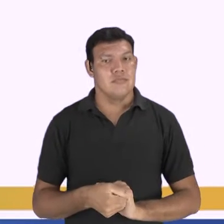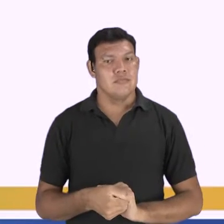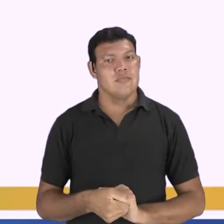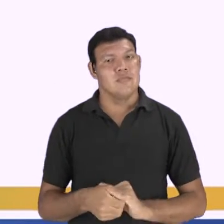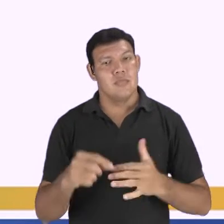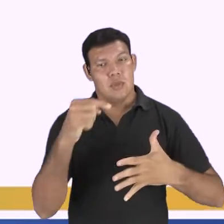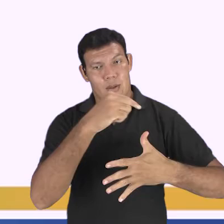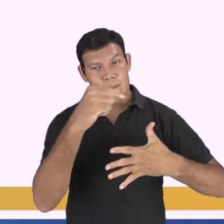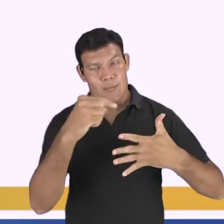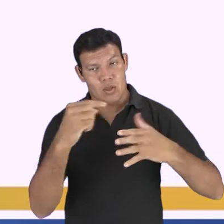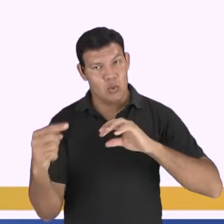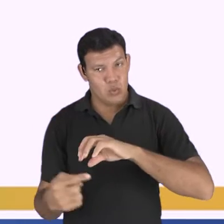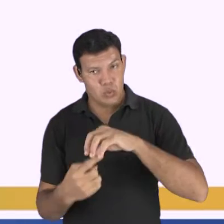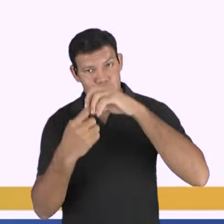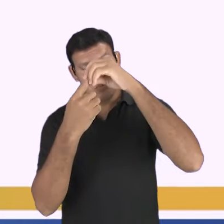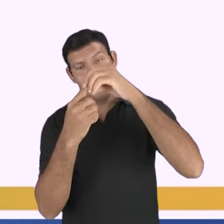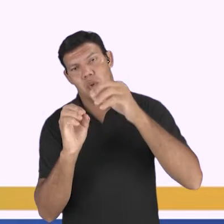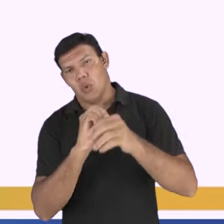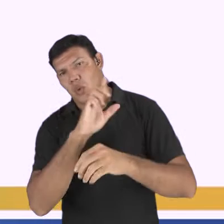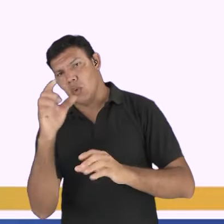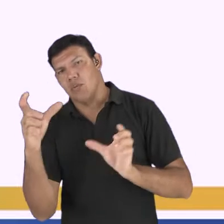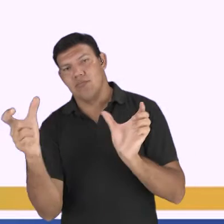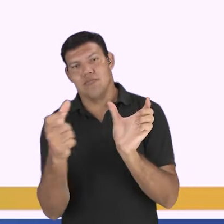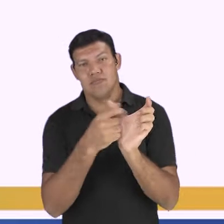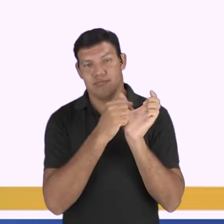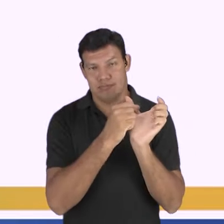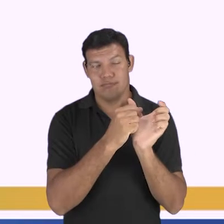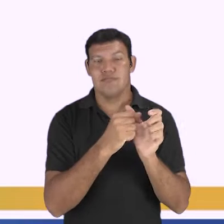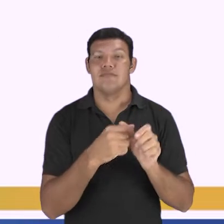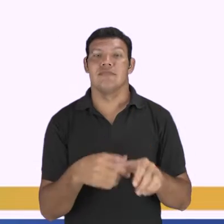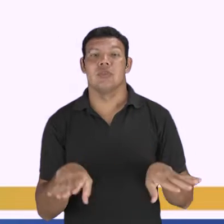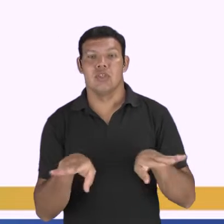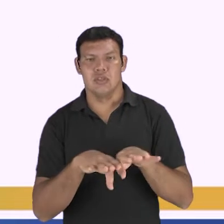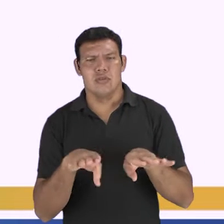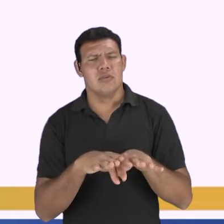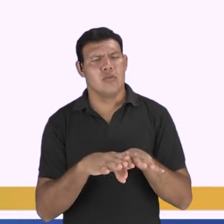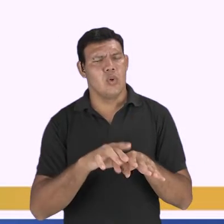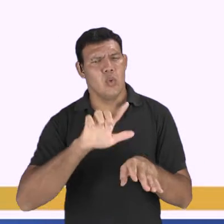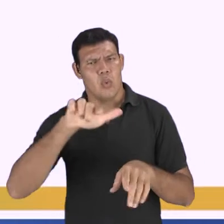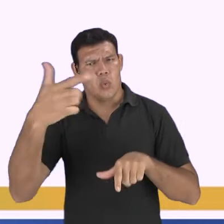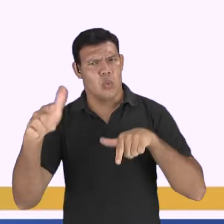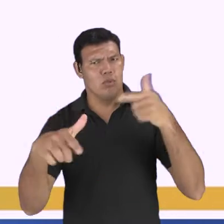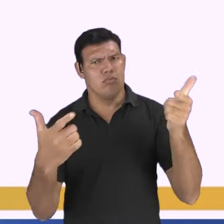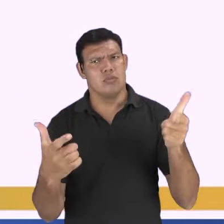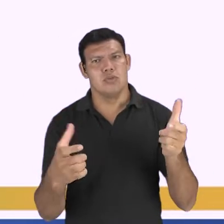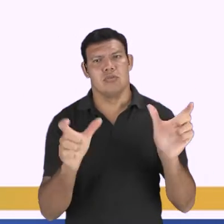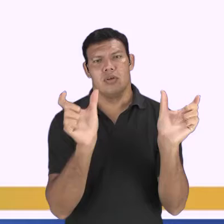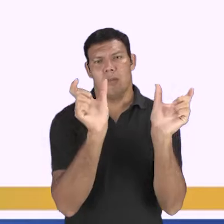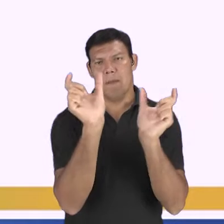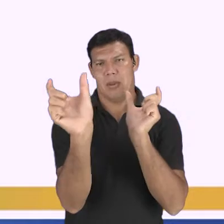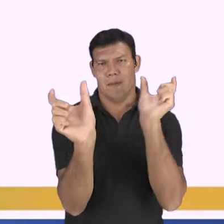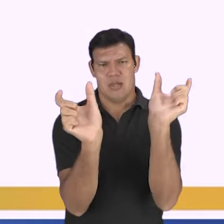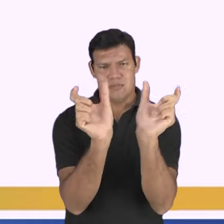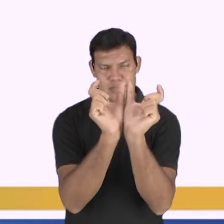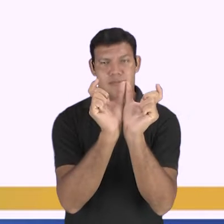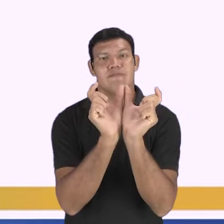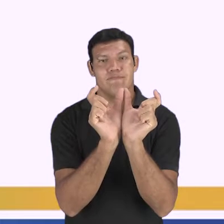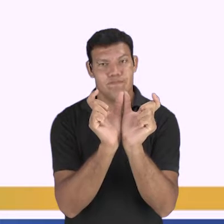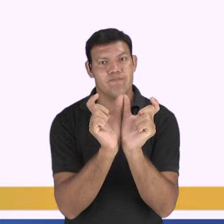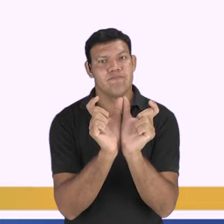elementos únicos, como conjunções, como também elementos mais complexos, como locuções ou estruturas mais